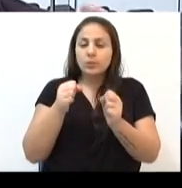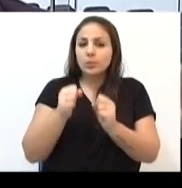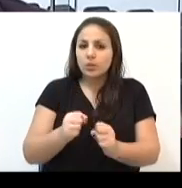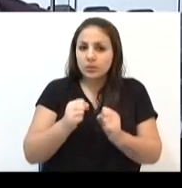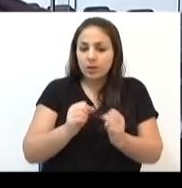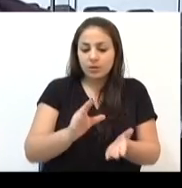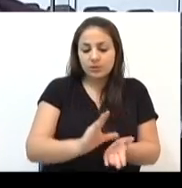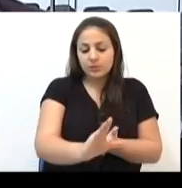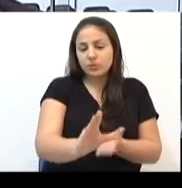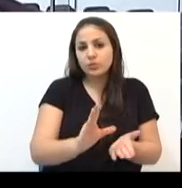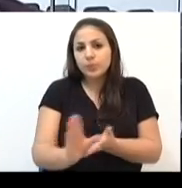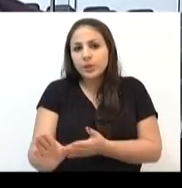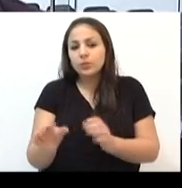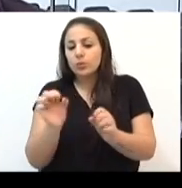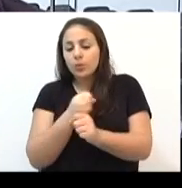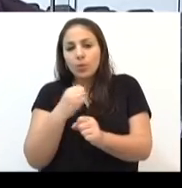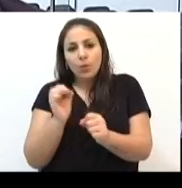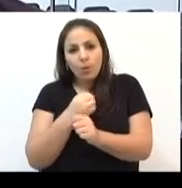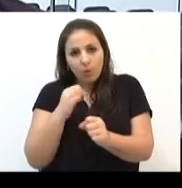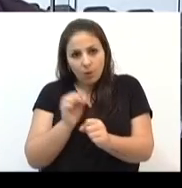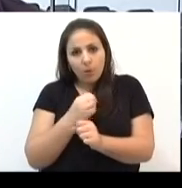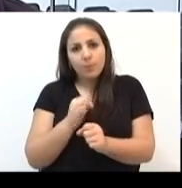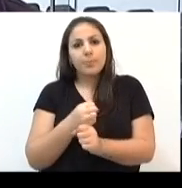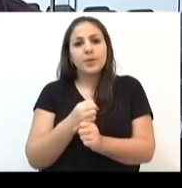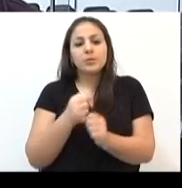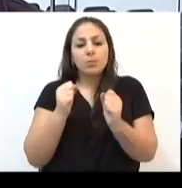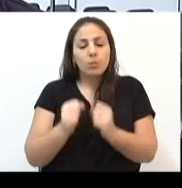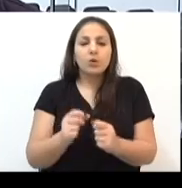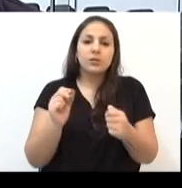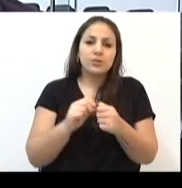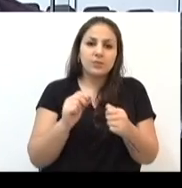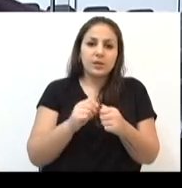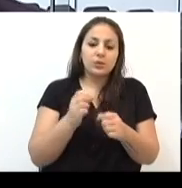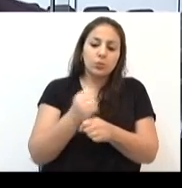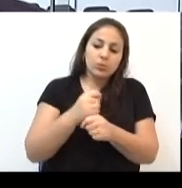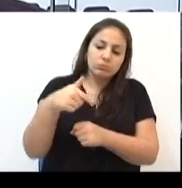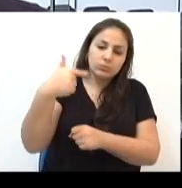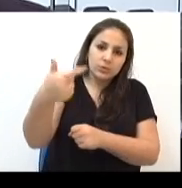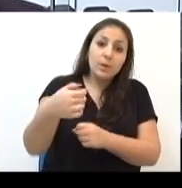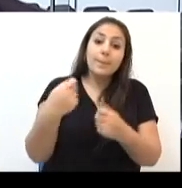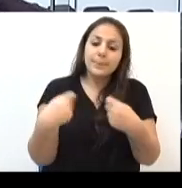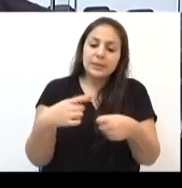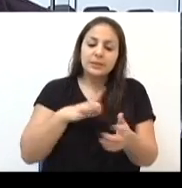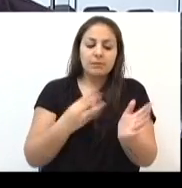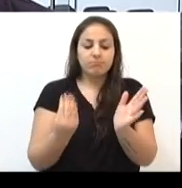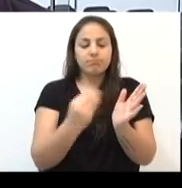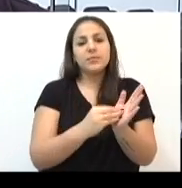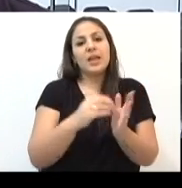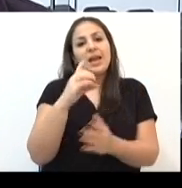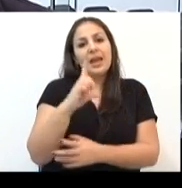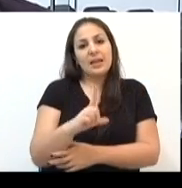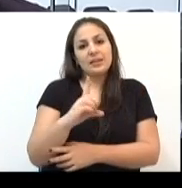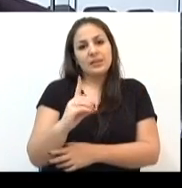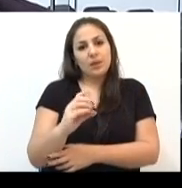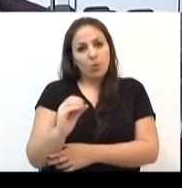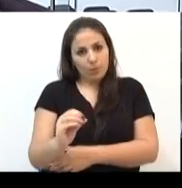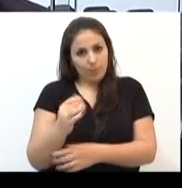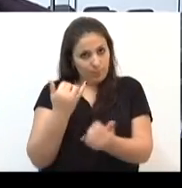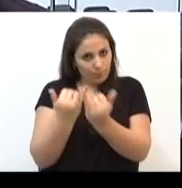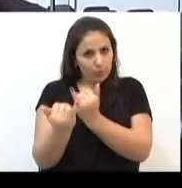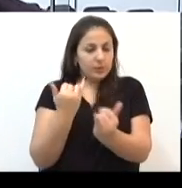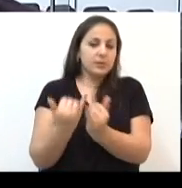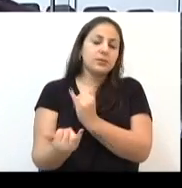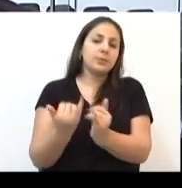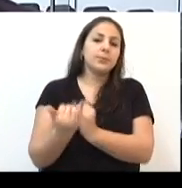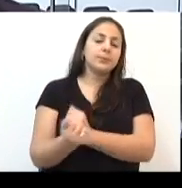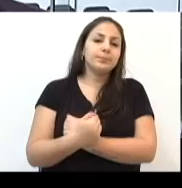de investimentos ou obras que podem ser feitas o ano que vem, ela deve estar constada na LDO. Ou seja, só para dar um